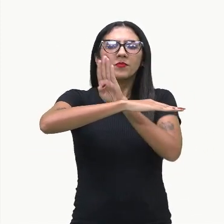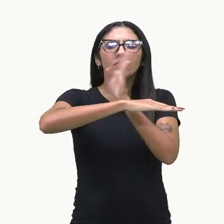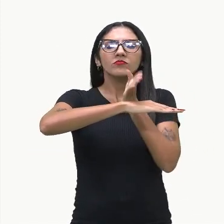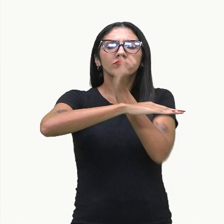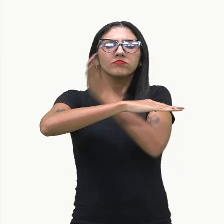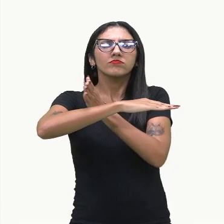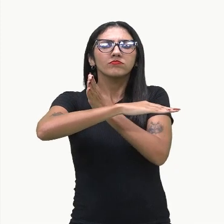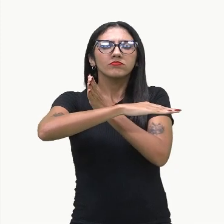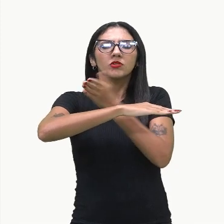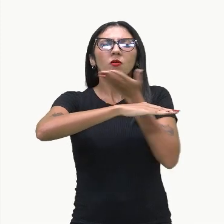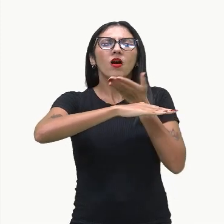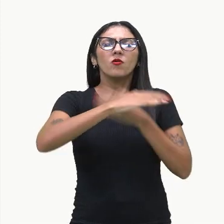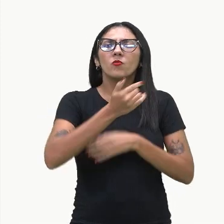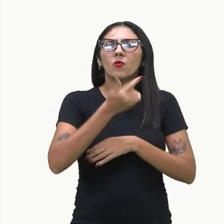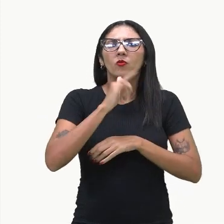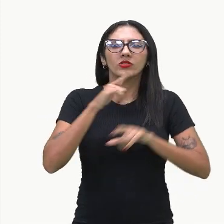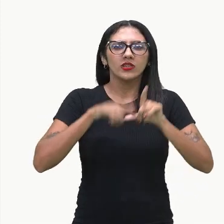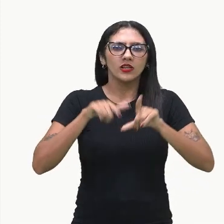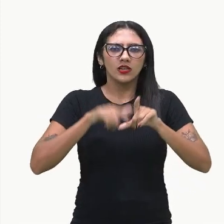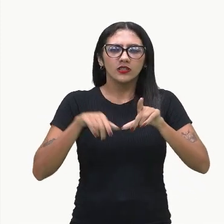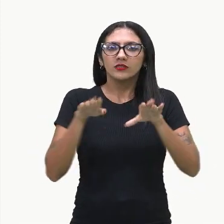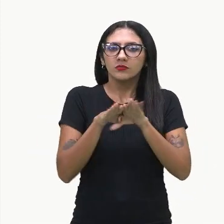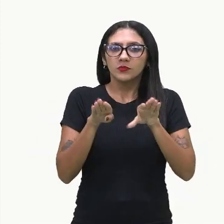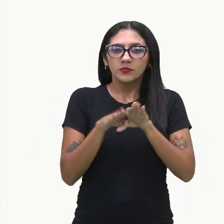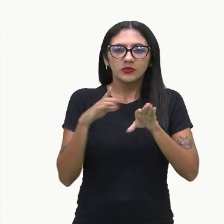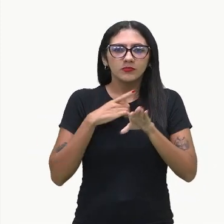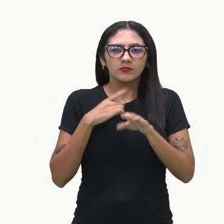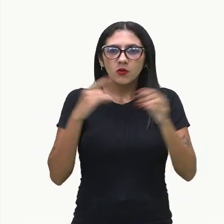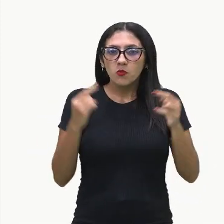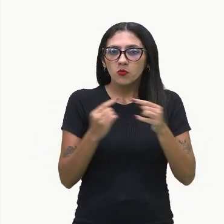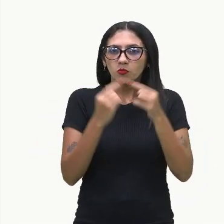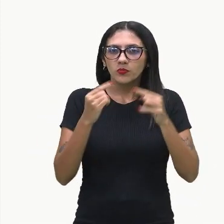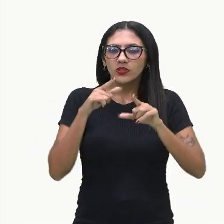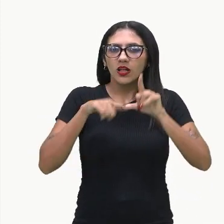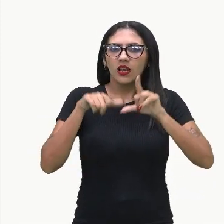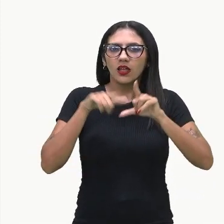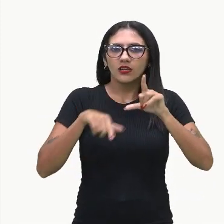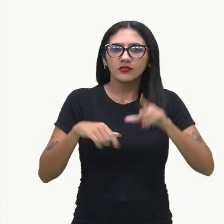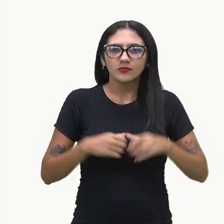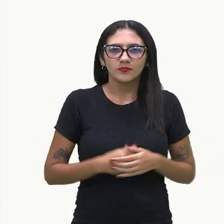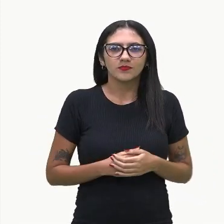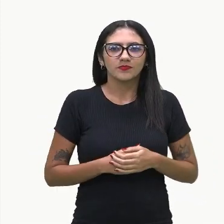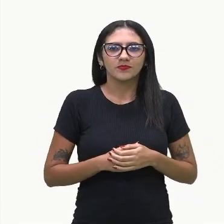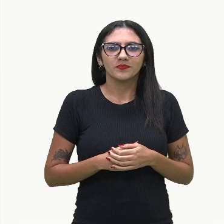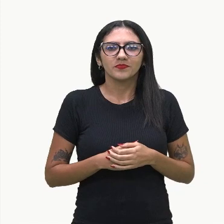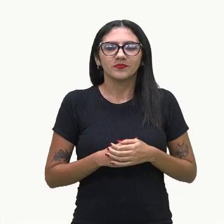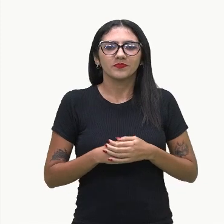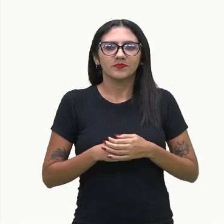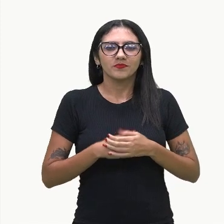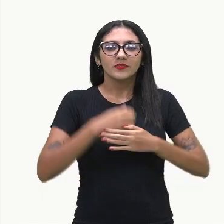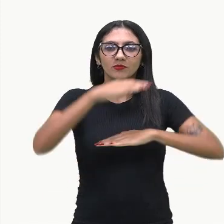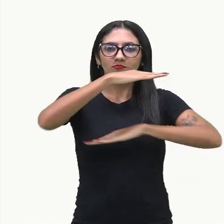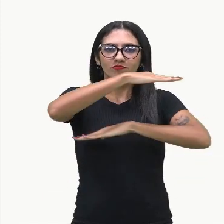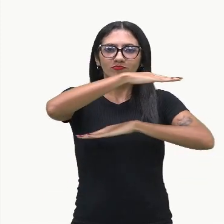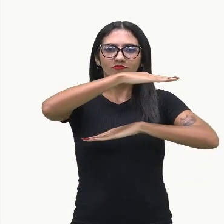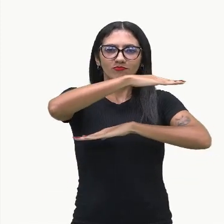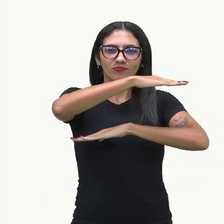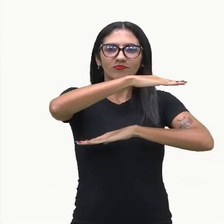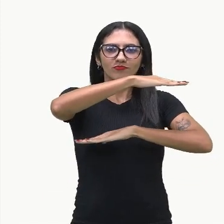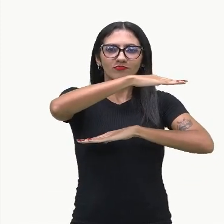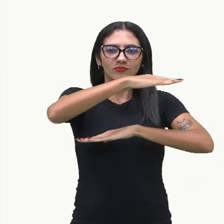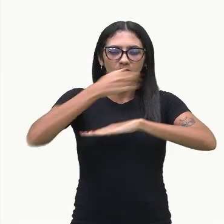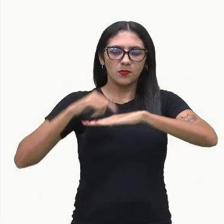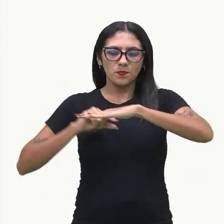na região externa do mesmo lado que ele? Exatamente isso que você falou. É o ângulo